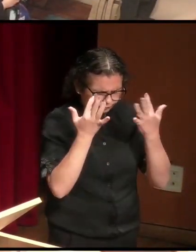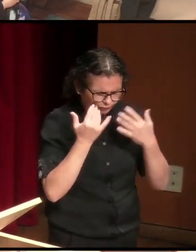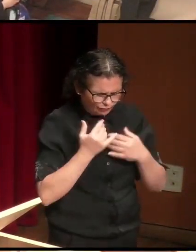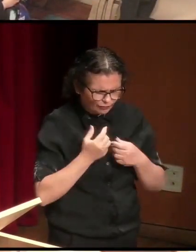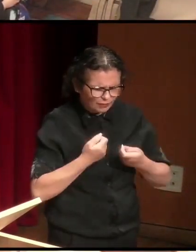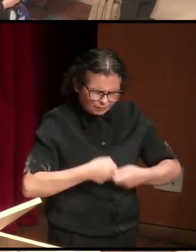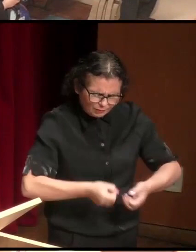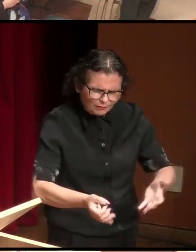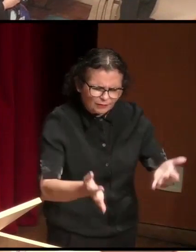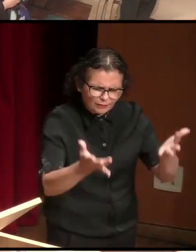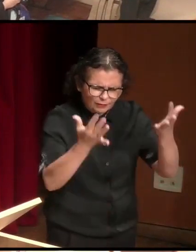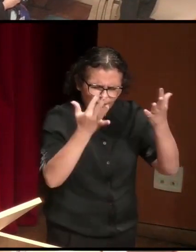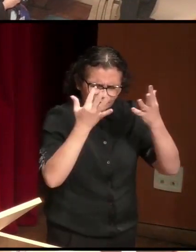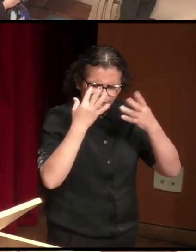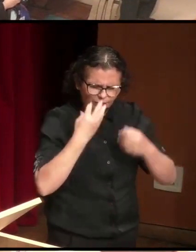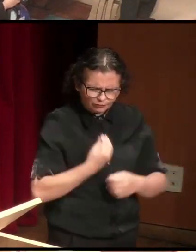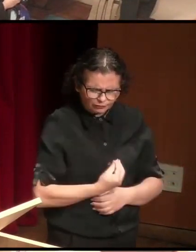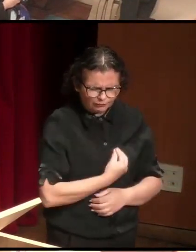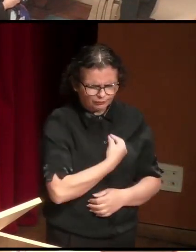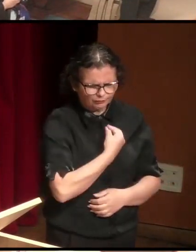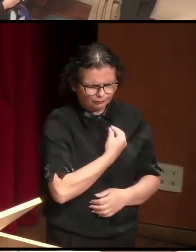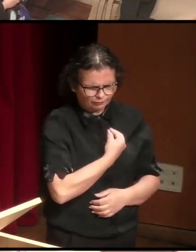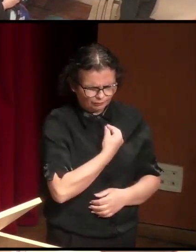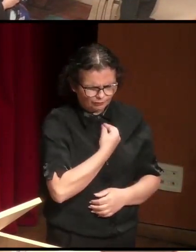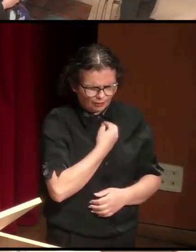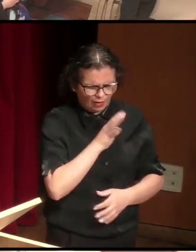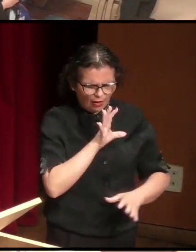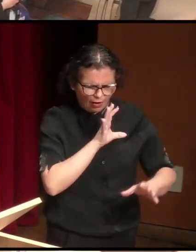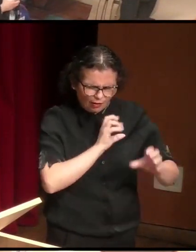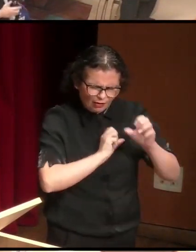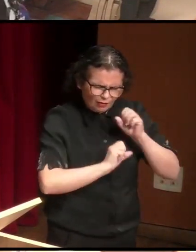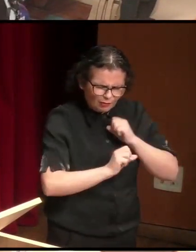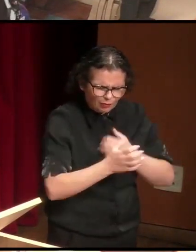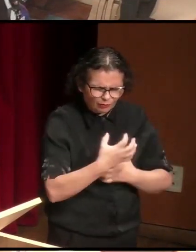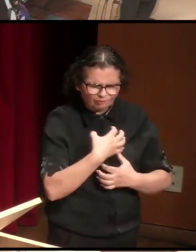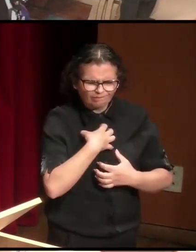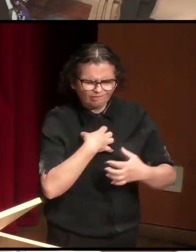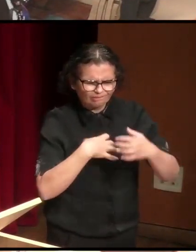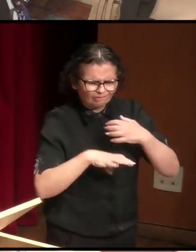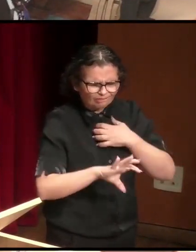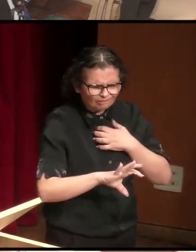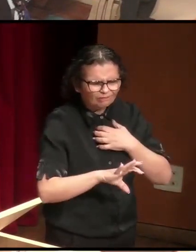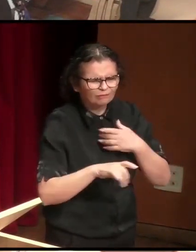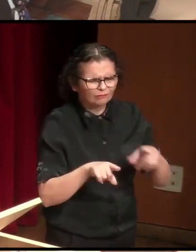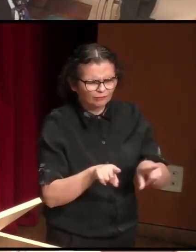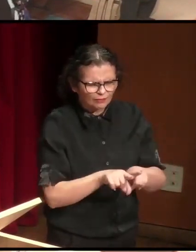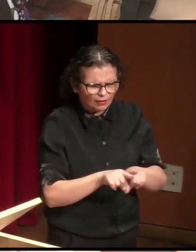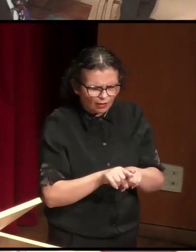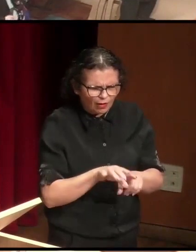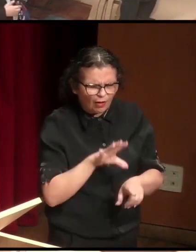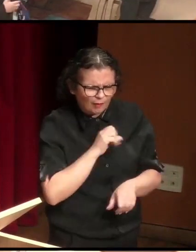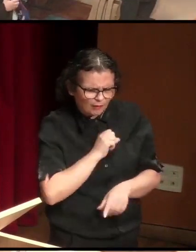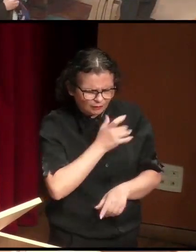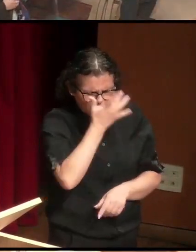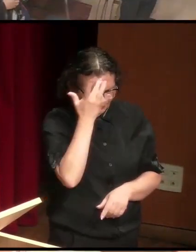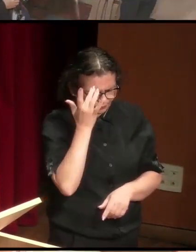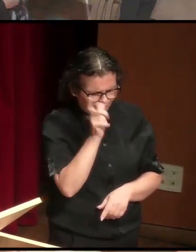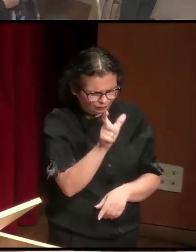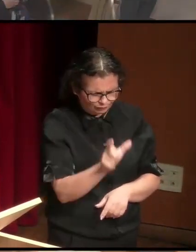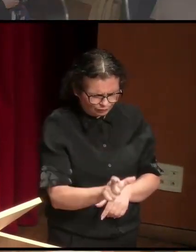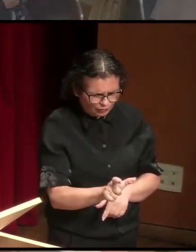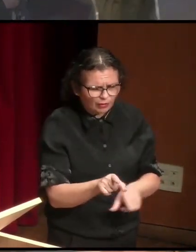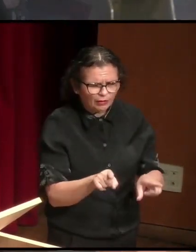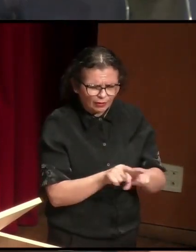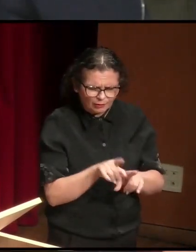mais vida e dá-nos mais amor e sensibilidade para amar uns aos outros e amar a